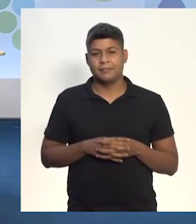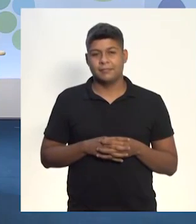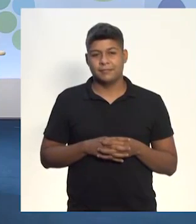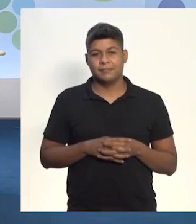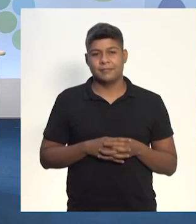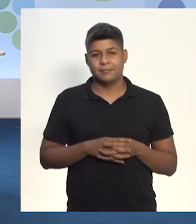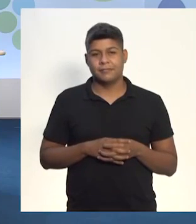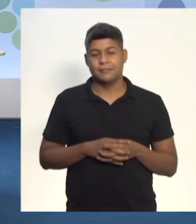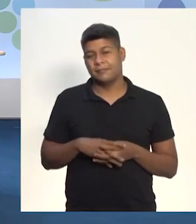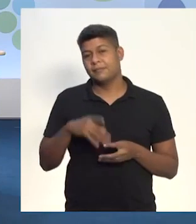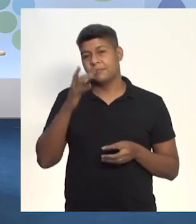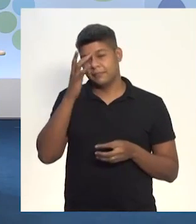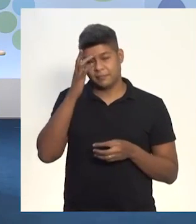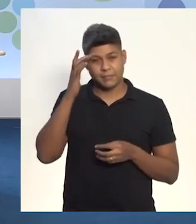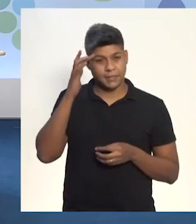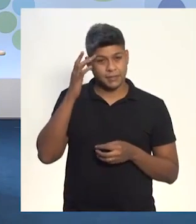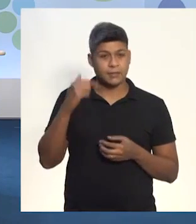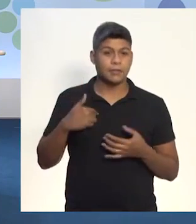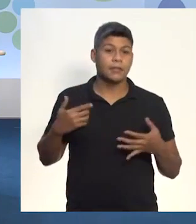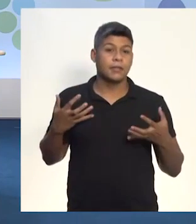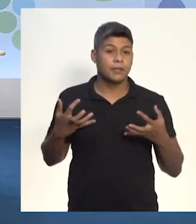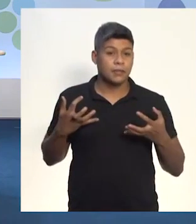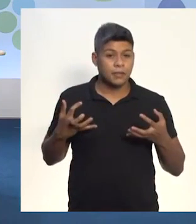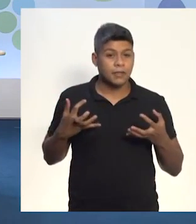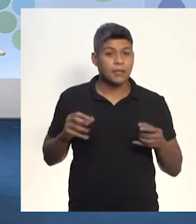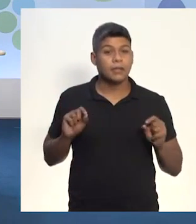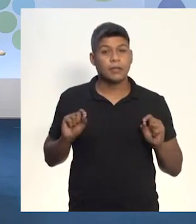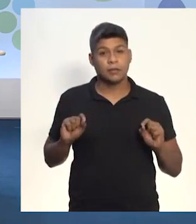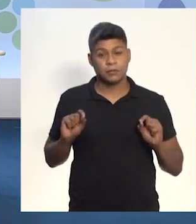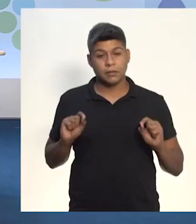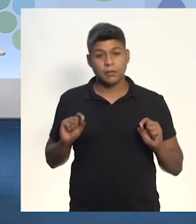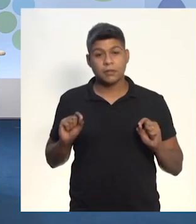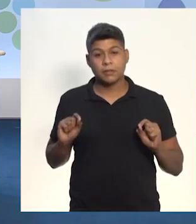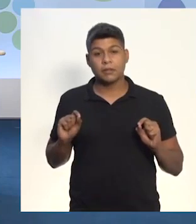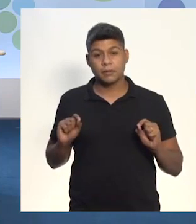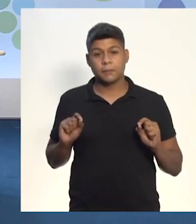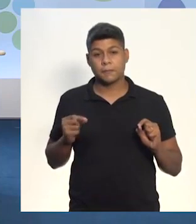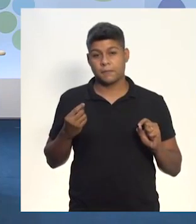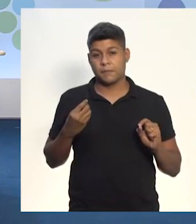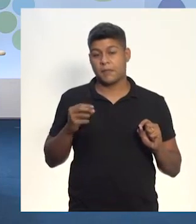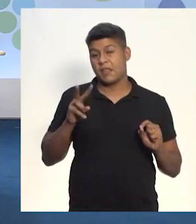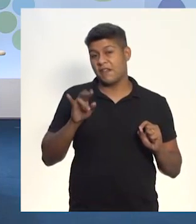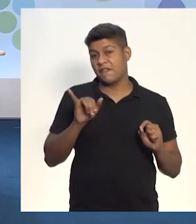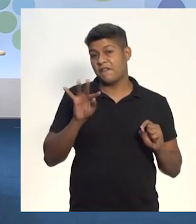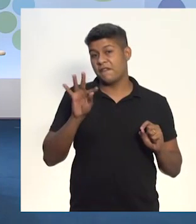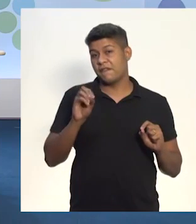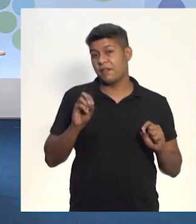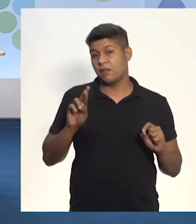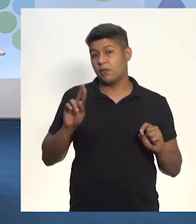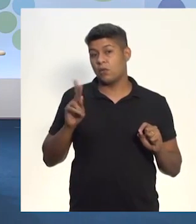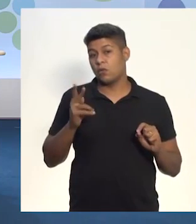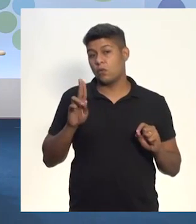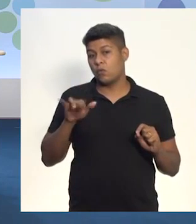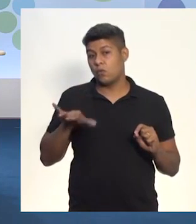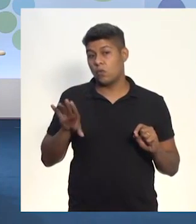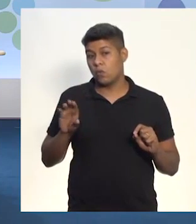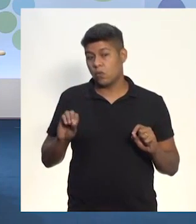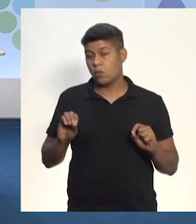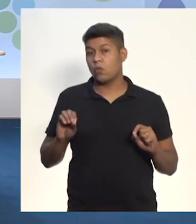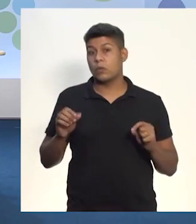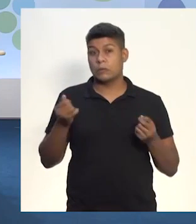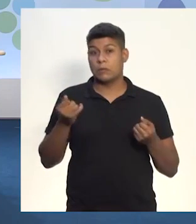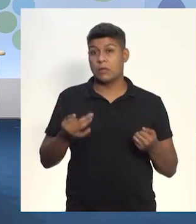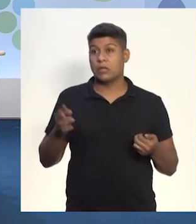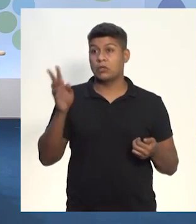Aí, pessoal, eu queria, então, para fazer justiça, né, a Victor Hugo, e não recontar toda essa história genial